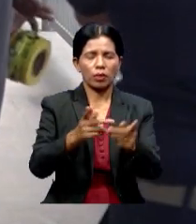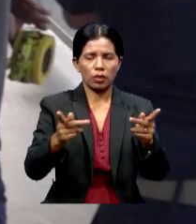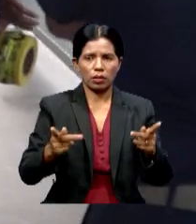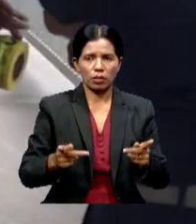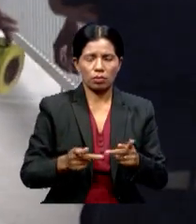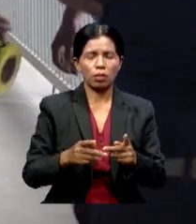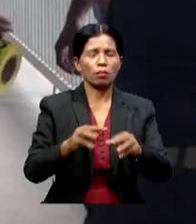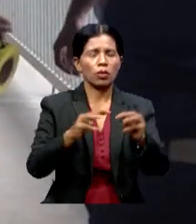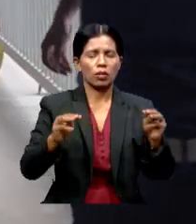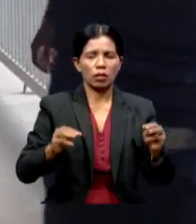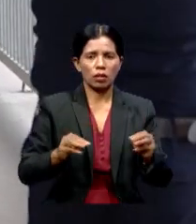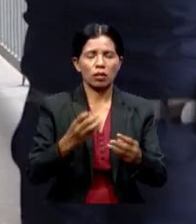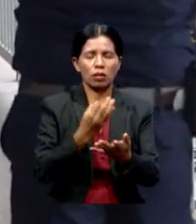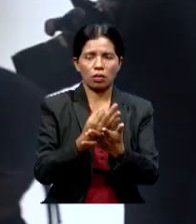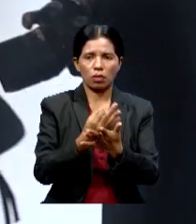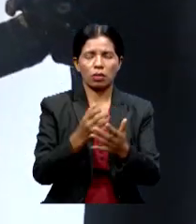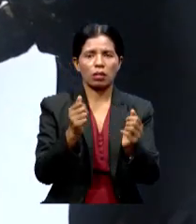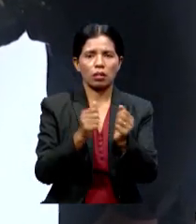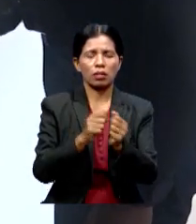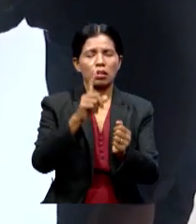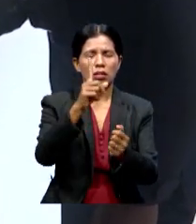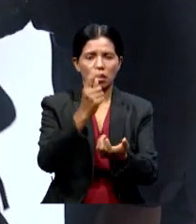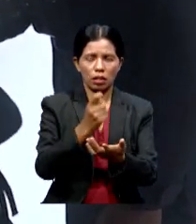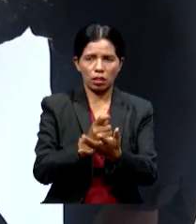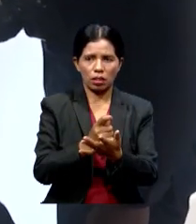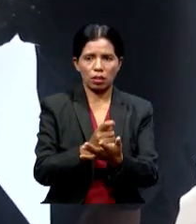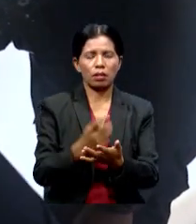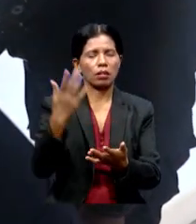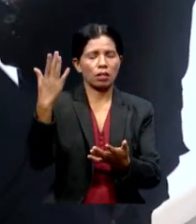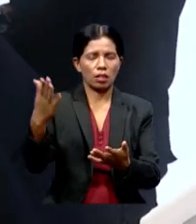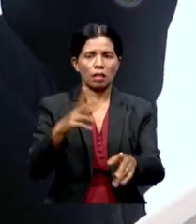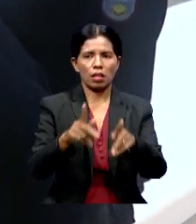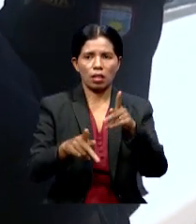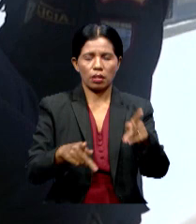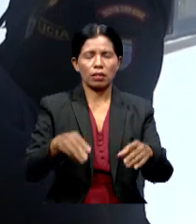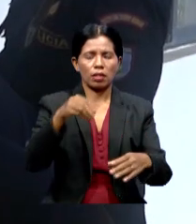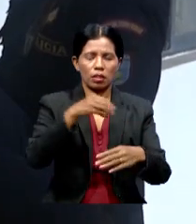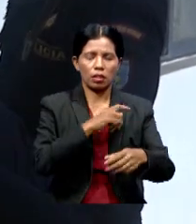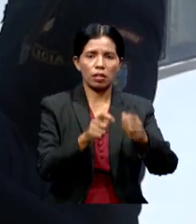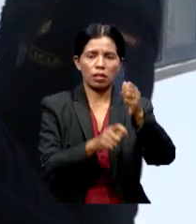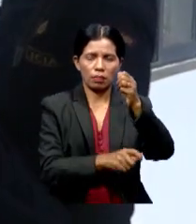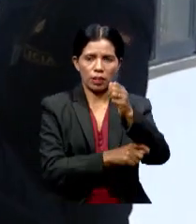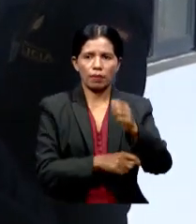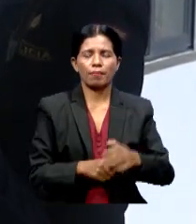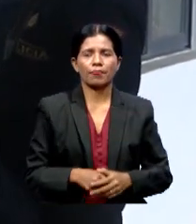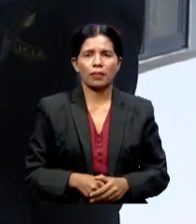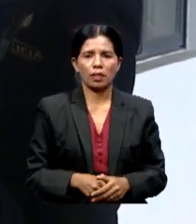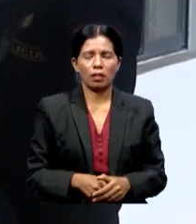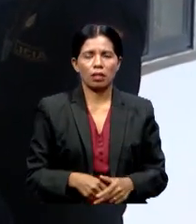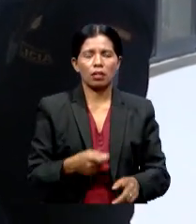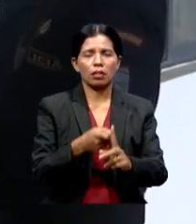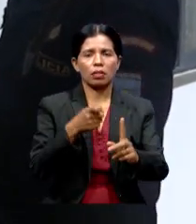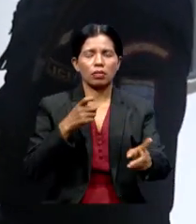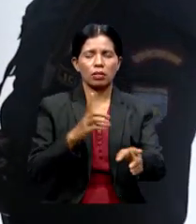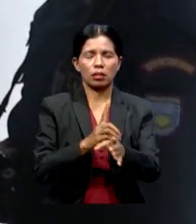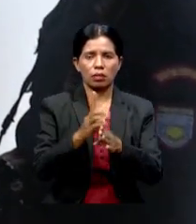um aleço, ou ossa montante, rihun ida resin, nem bem maquia suspeito, nem pastalar. Equipa conjunta, né, composto do